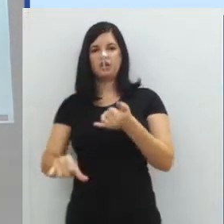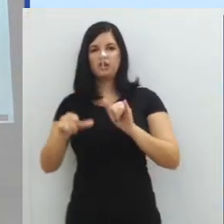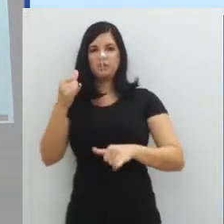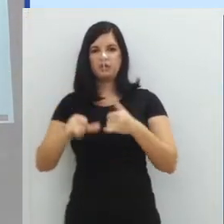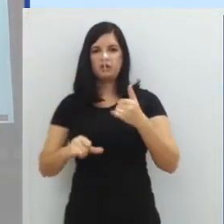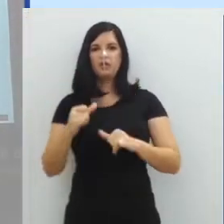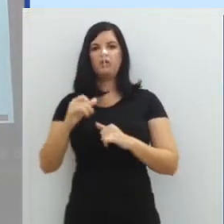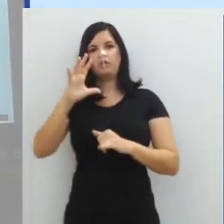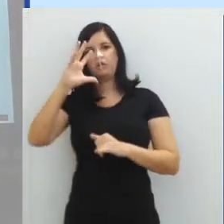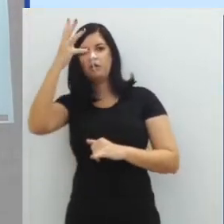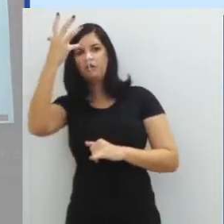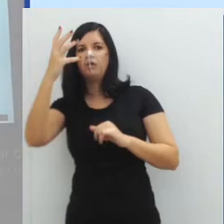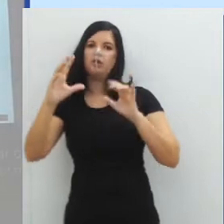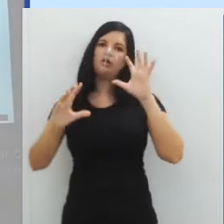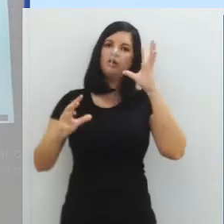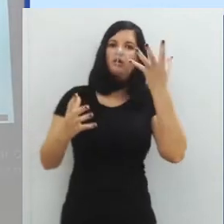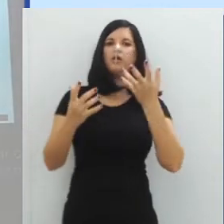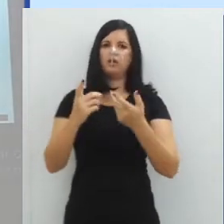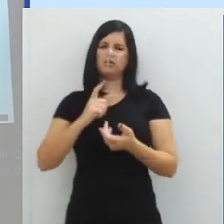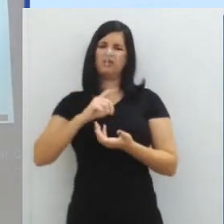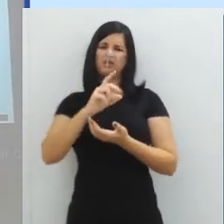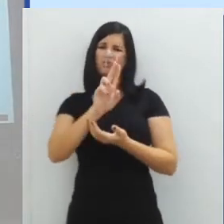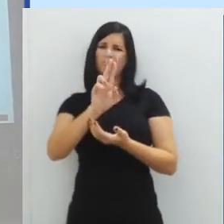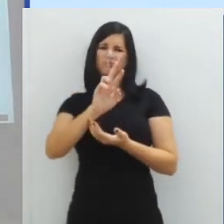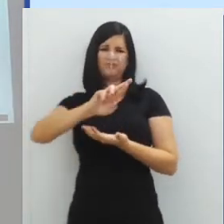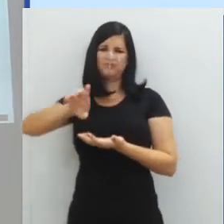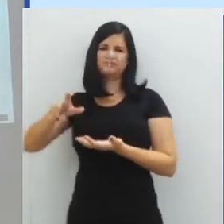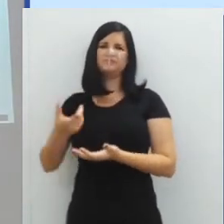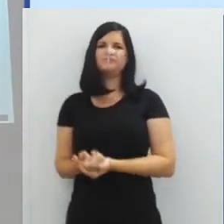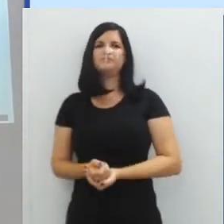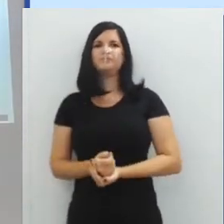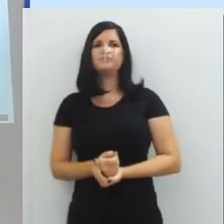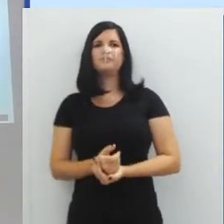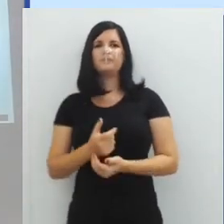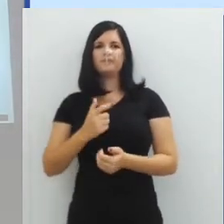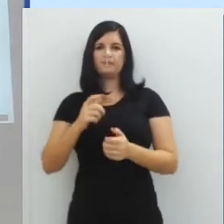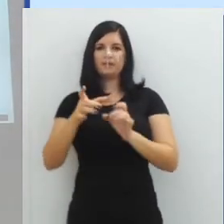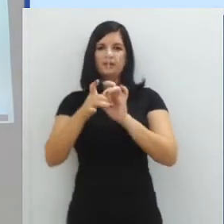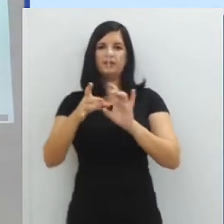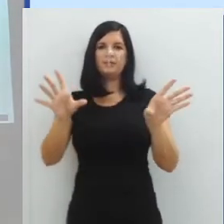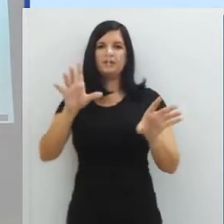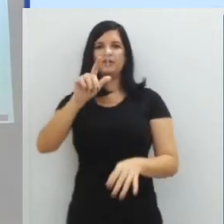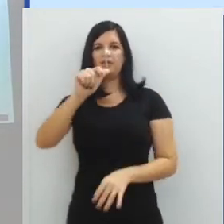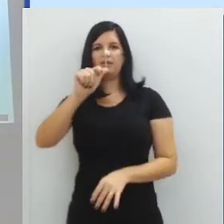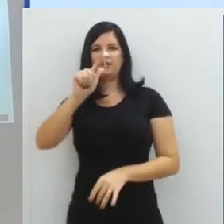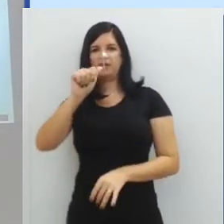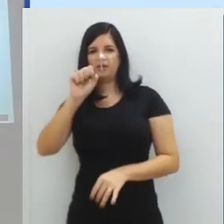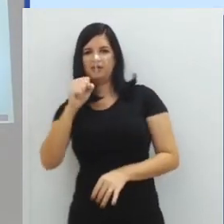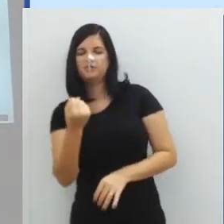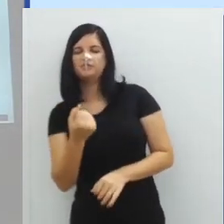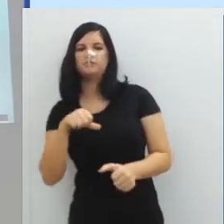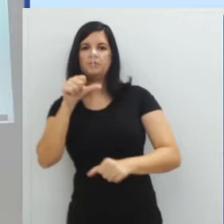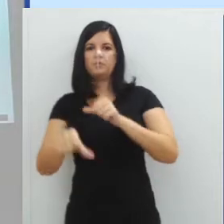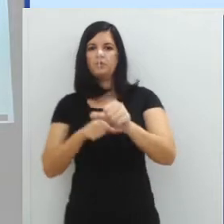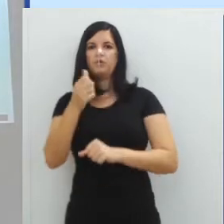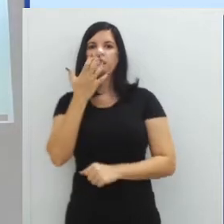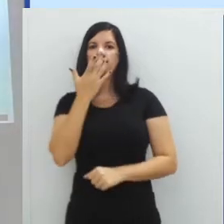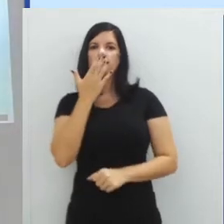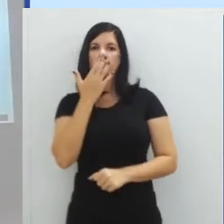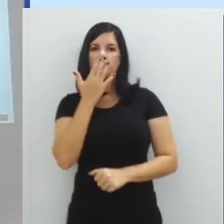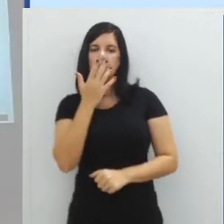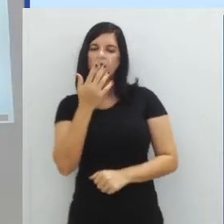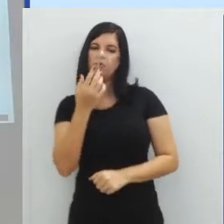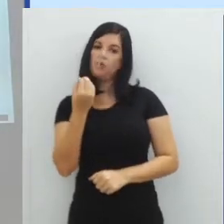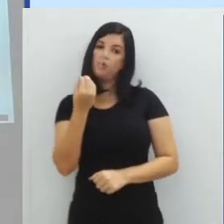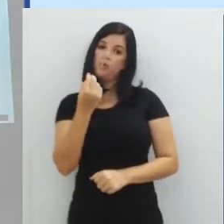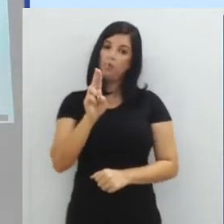reação, fenômeno, a gente pode chamar por vários nomes. A gente pode ser liberação de gás, mudança de cor